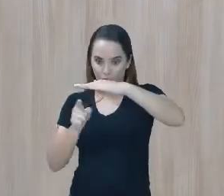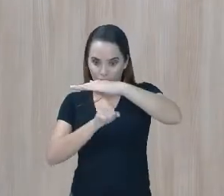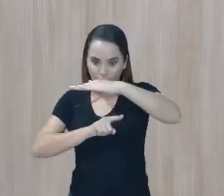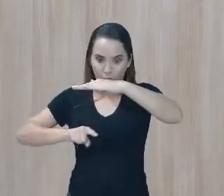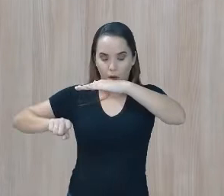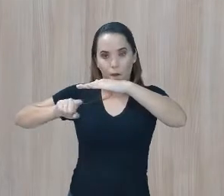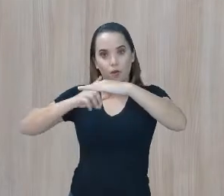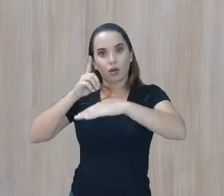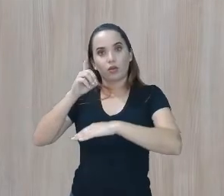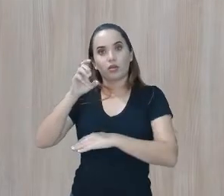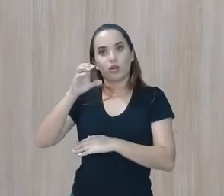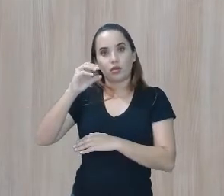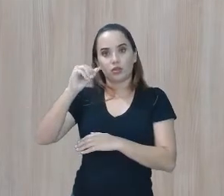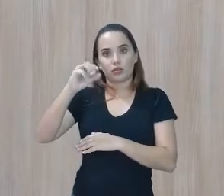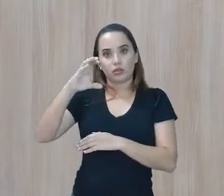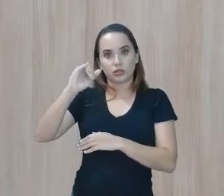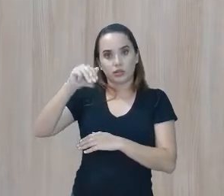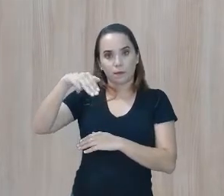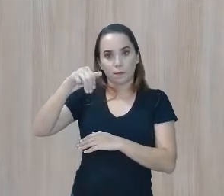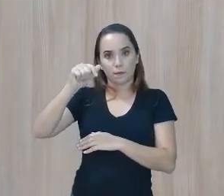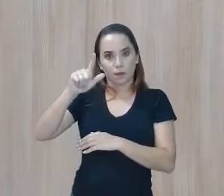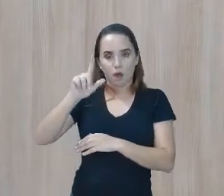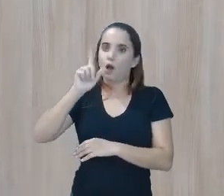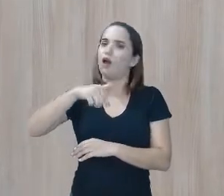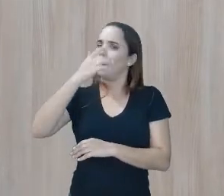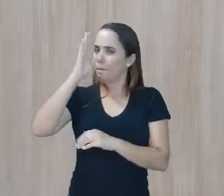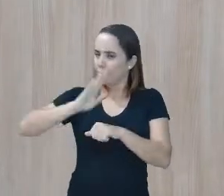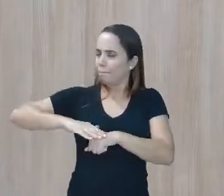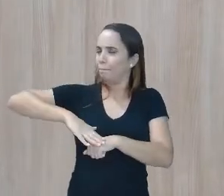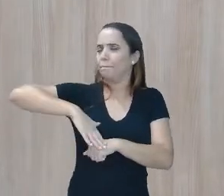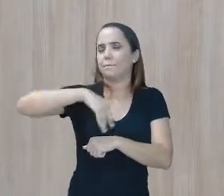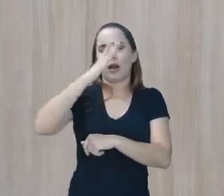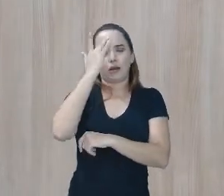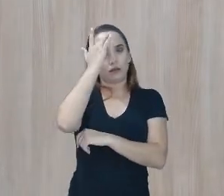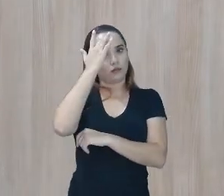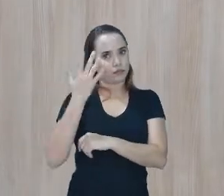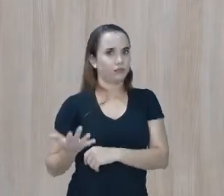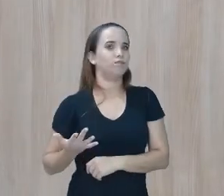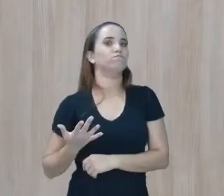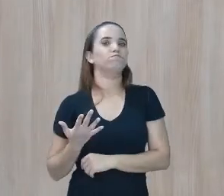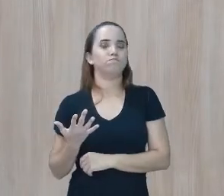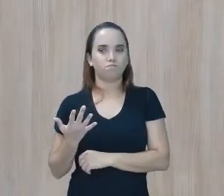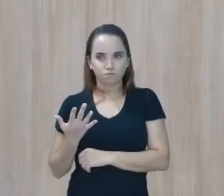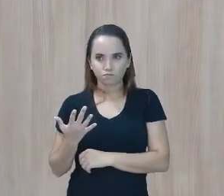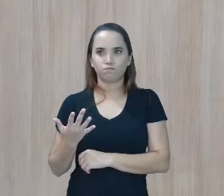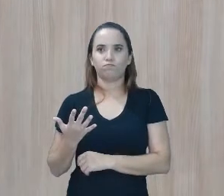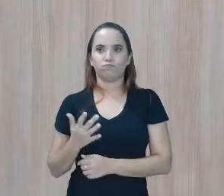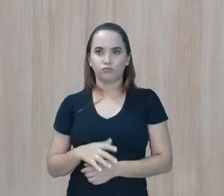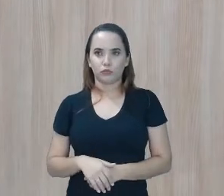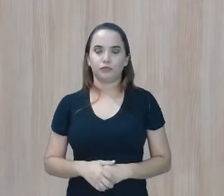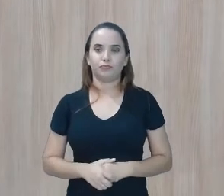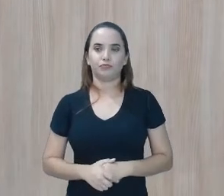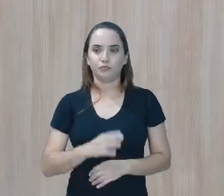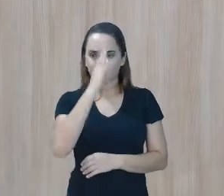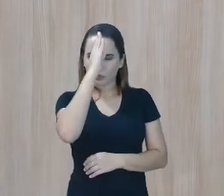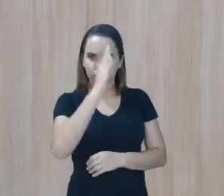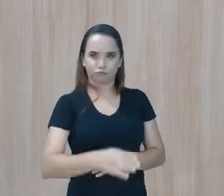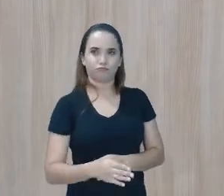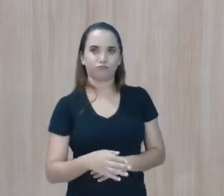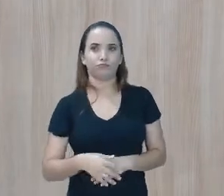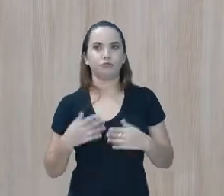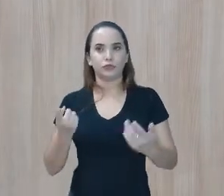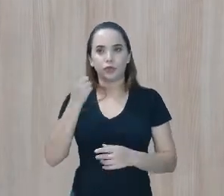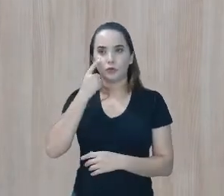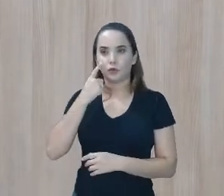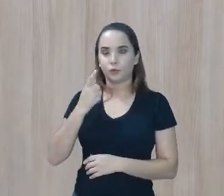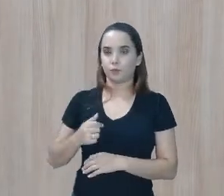eu consigo fazer a identificação de maneira mais fácil, consigo identificar de uma forma mais imediata, né? Então, você viu,